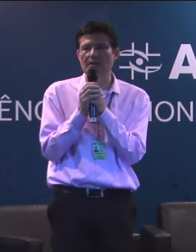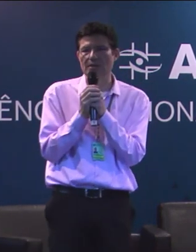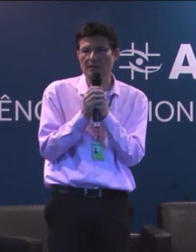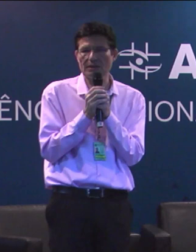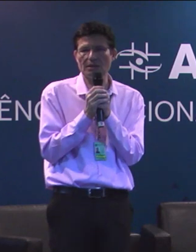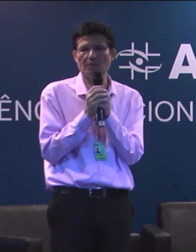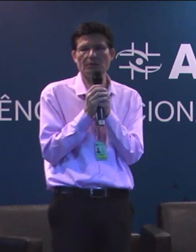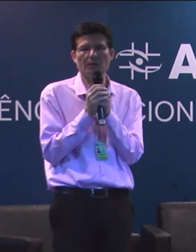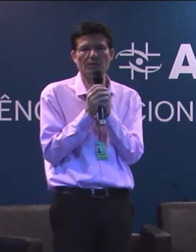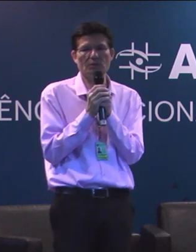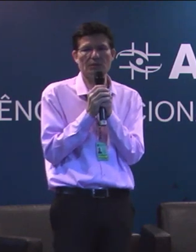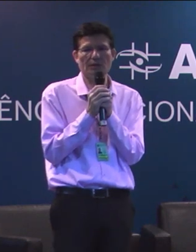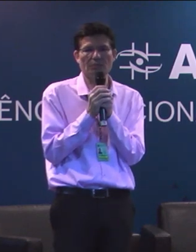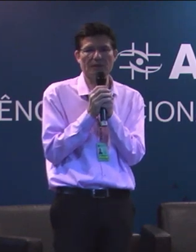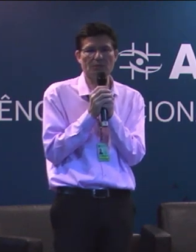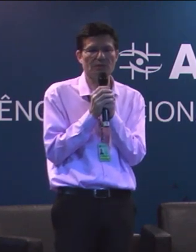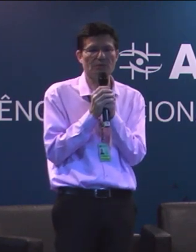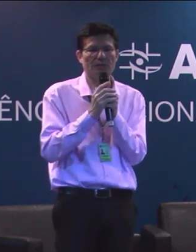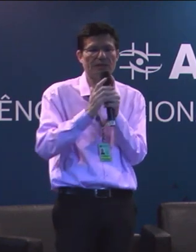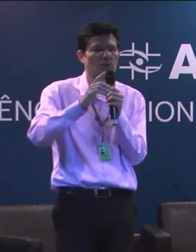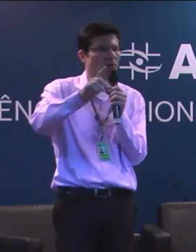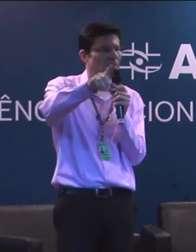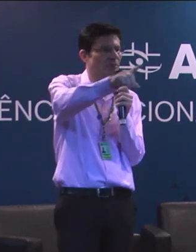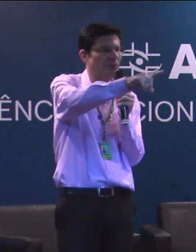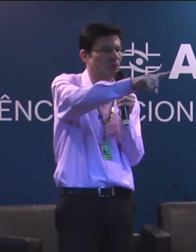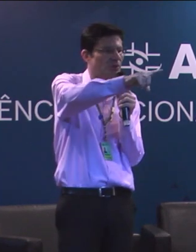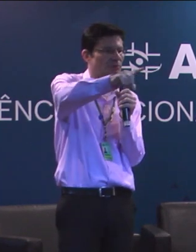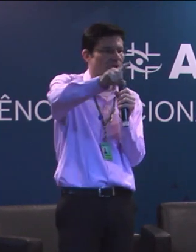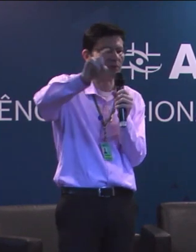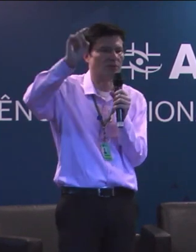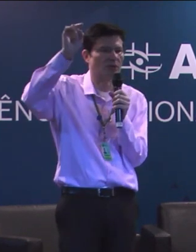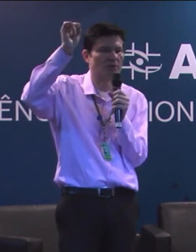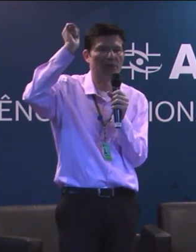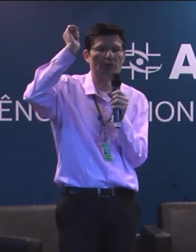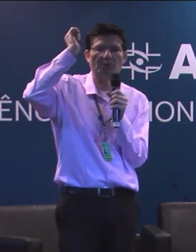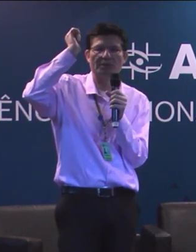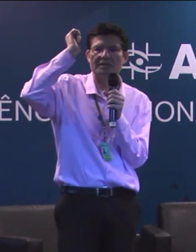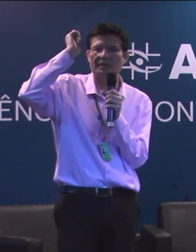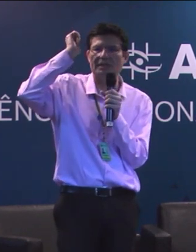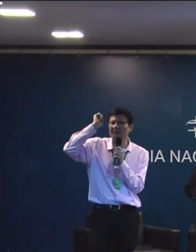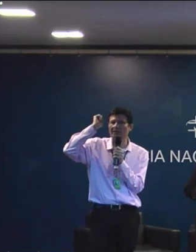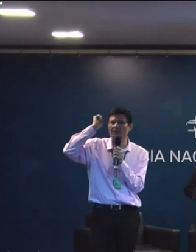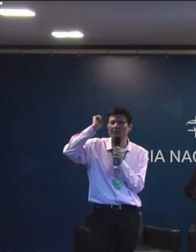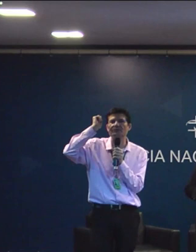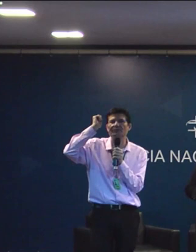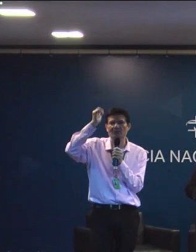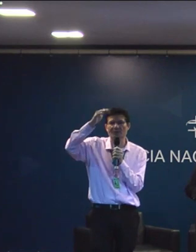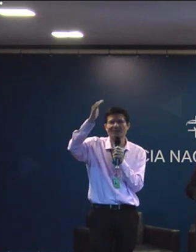a equipe, todos aqui participando. Mais alguém que pergunta, porque são 4 horas para a gente poder encerrar, então,